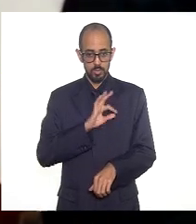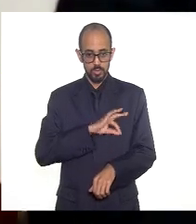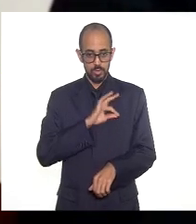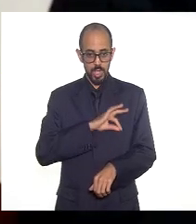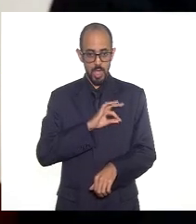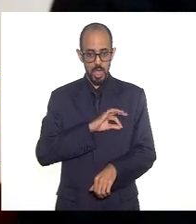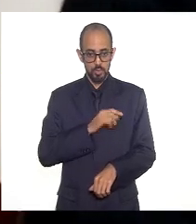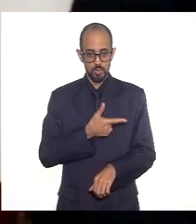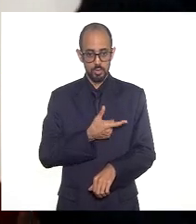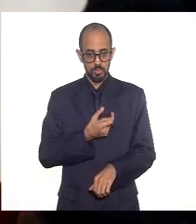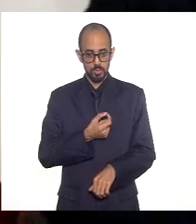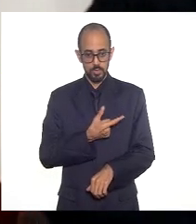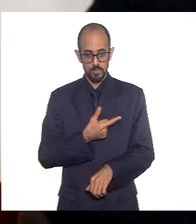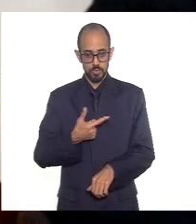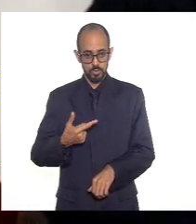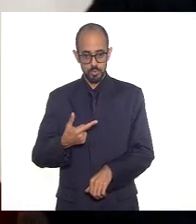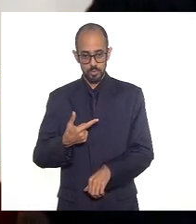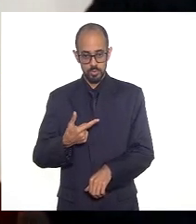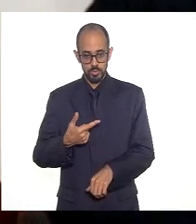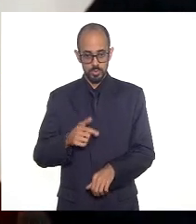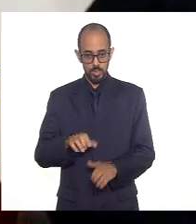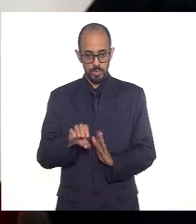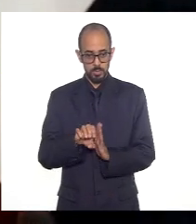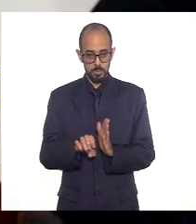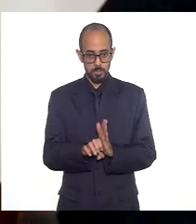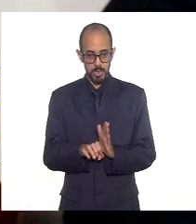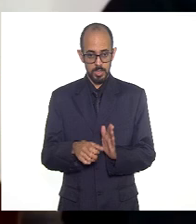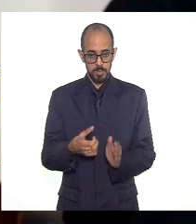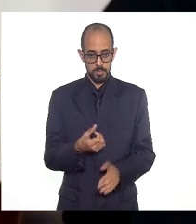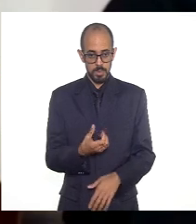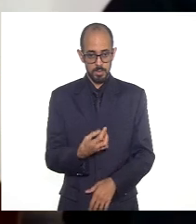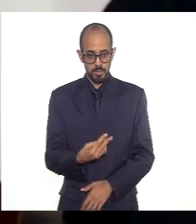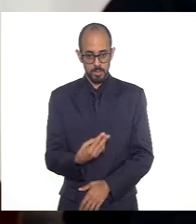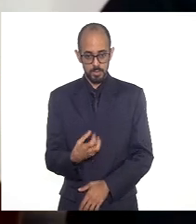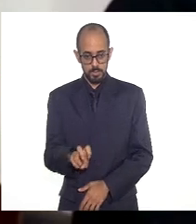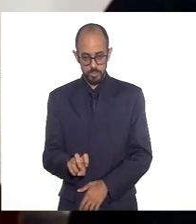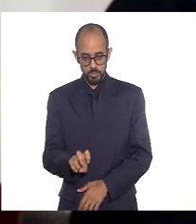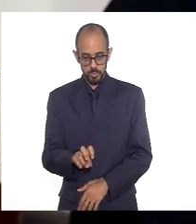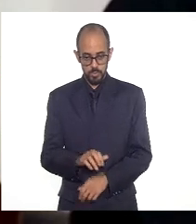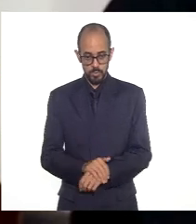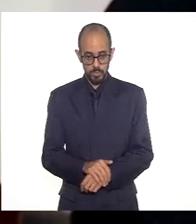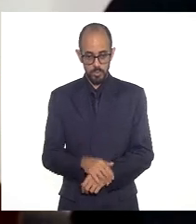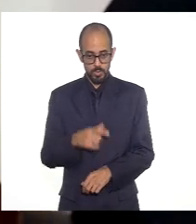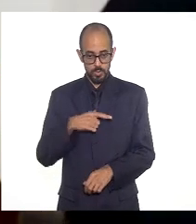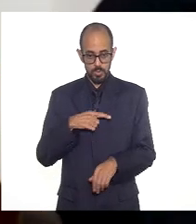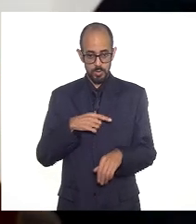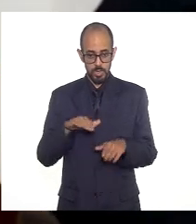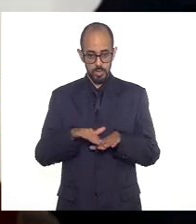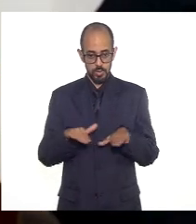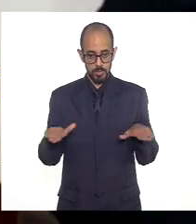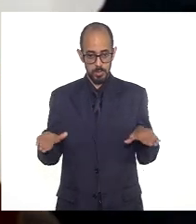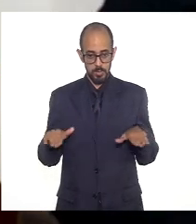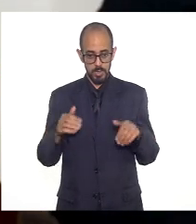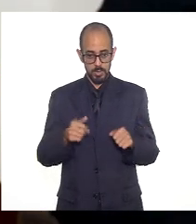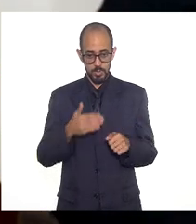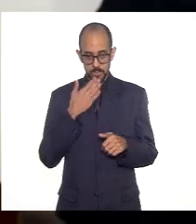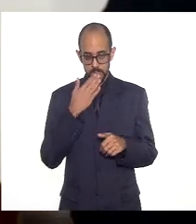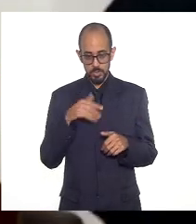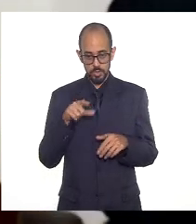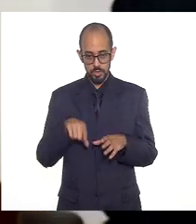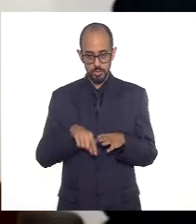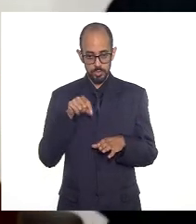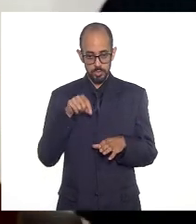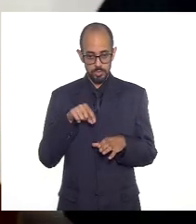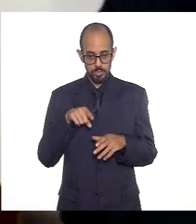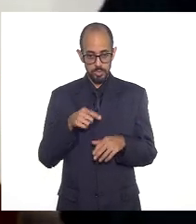orçamento de 22. Emenda de número 635. Há sobre a mesa requerimento de destaque pela aprovação